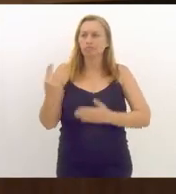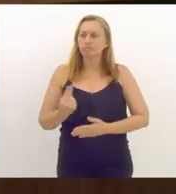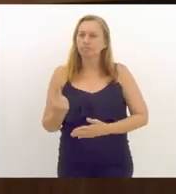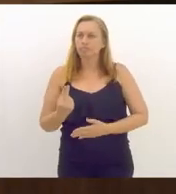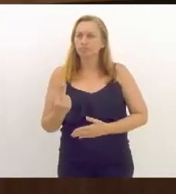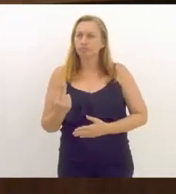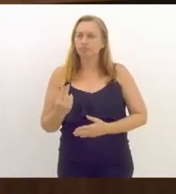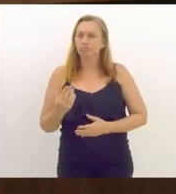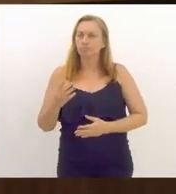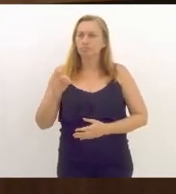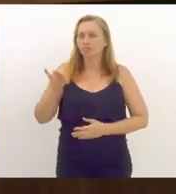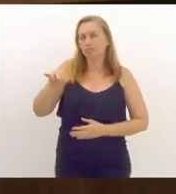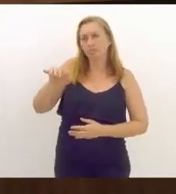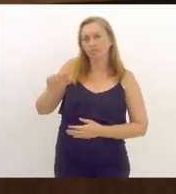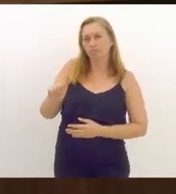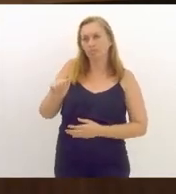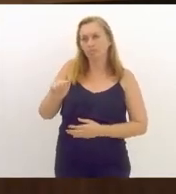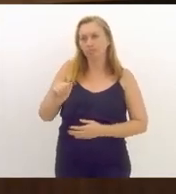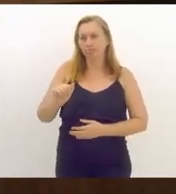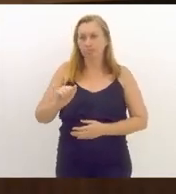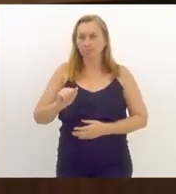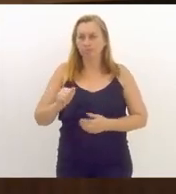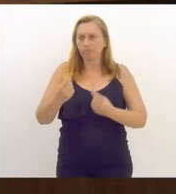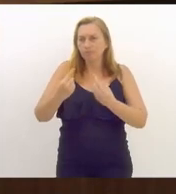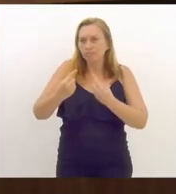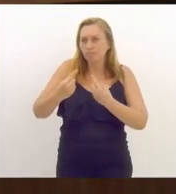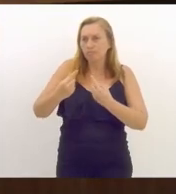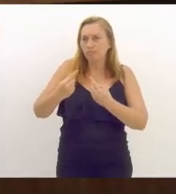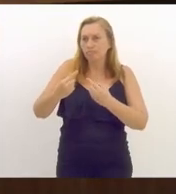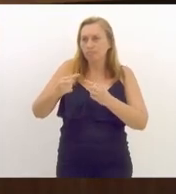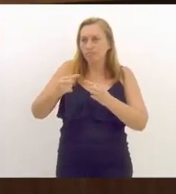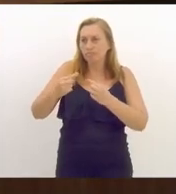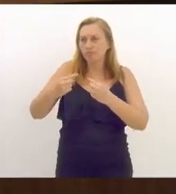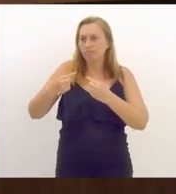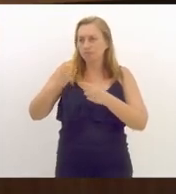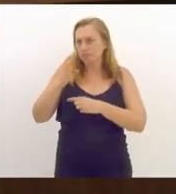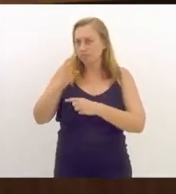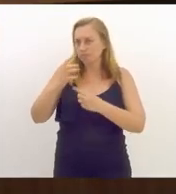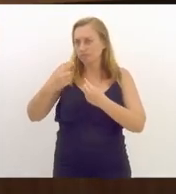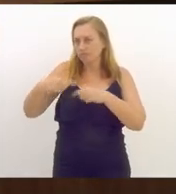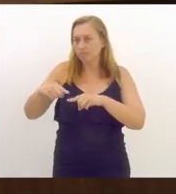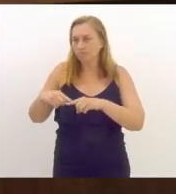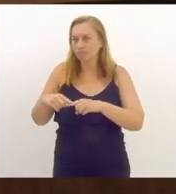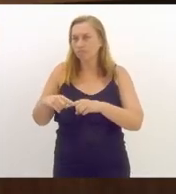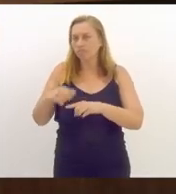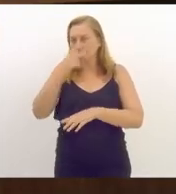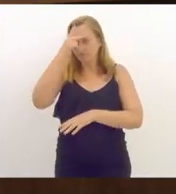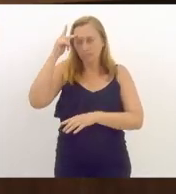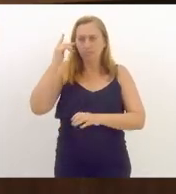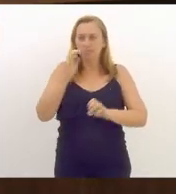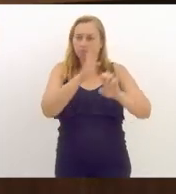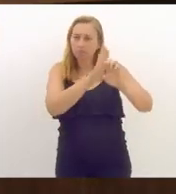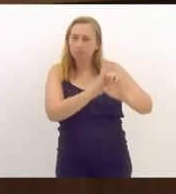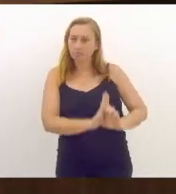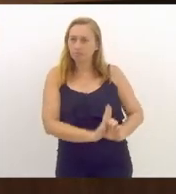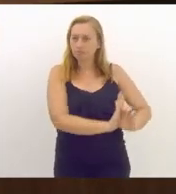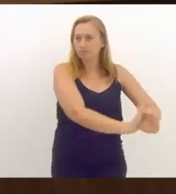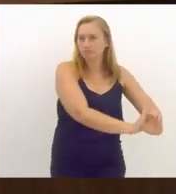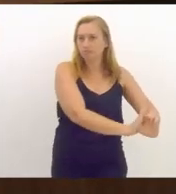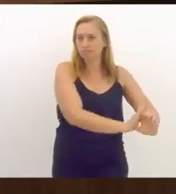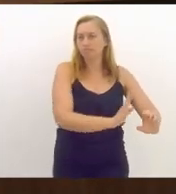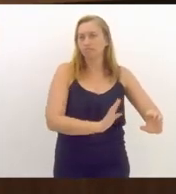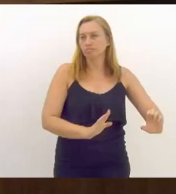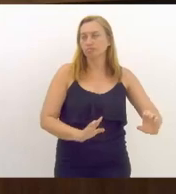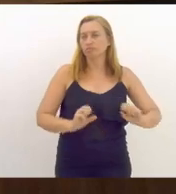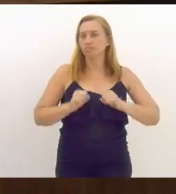meu nome para uma comenda e eu fui veemente atacado por figuras da esquerda Aquelas mesmas que fizeram